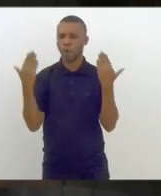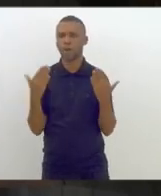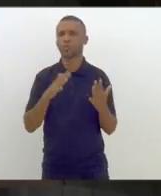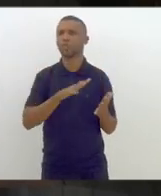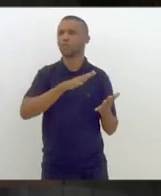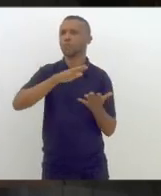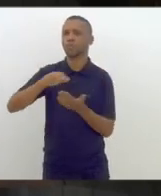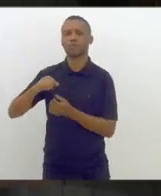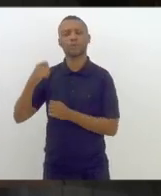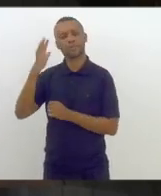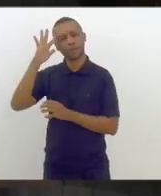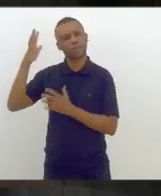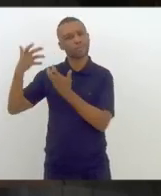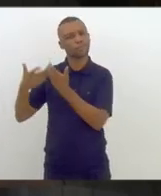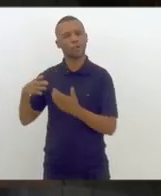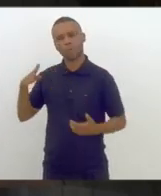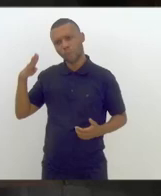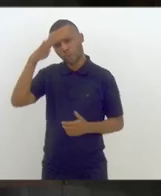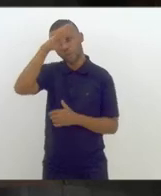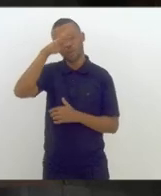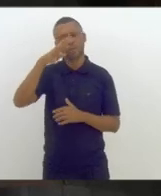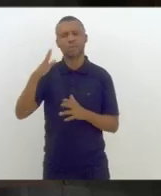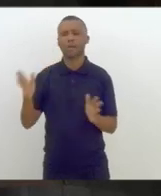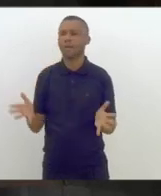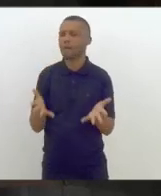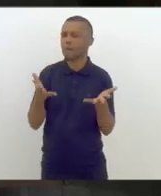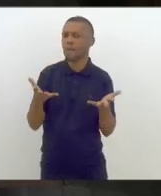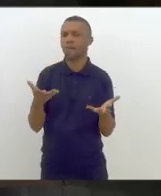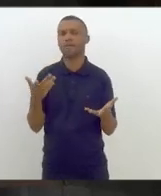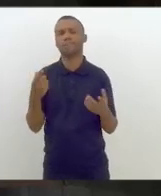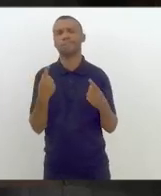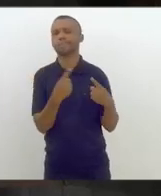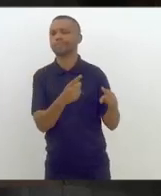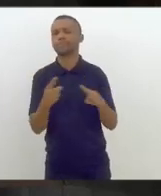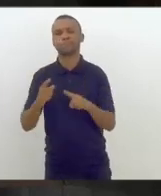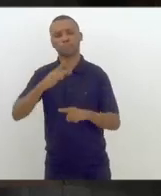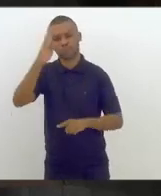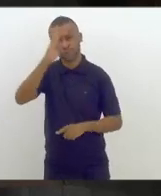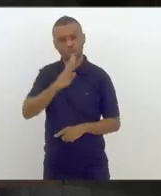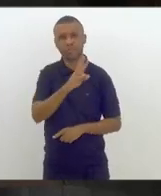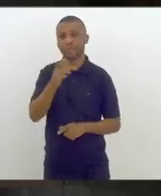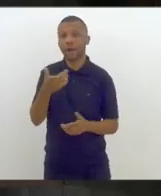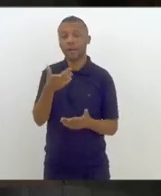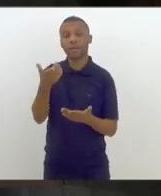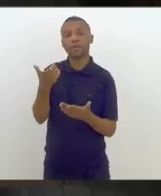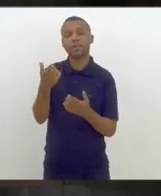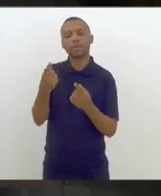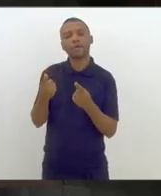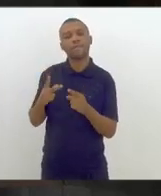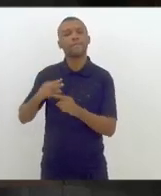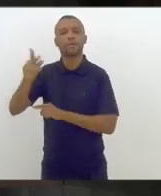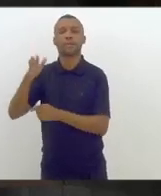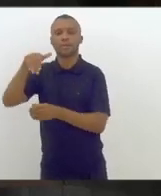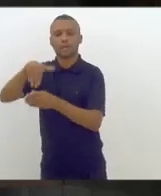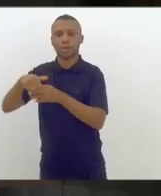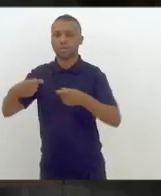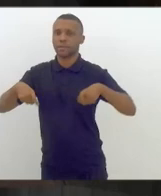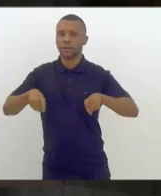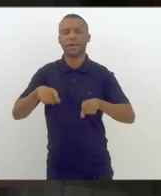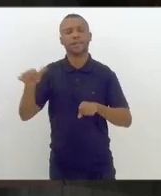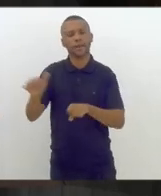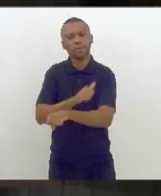o reflexo do que o bolsonarismo está fazendo com o Brasil e nós vamos derrotar. Nosso mandato também foi um instrumento de defesa